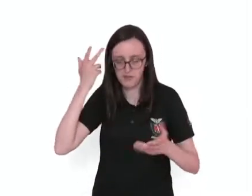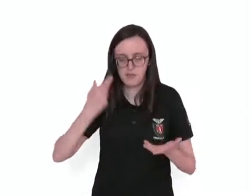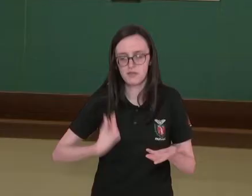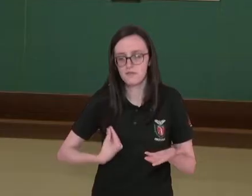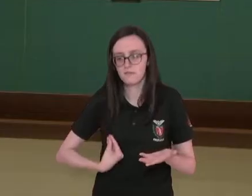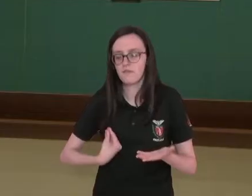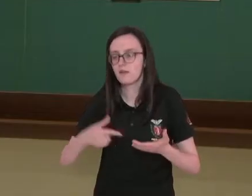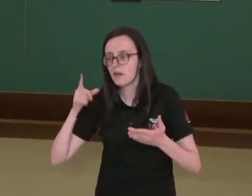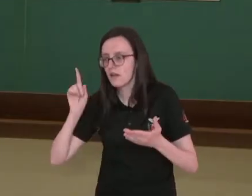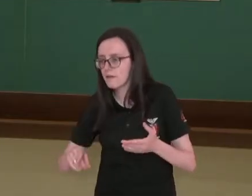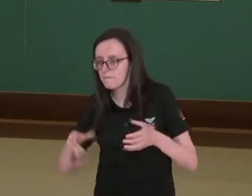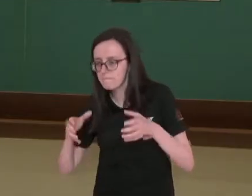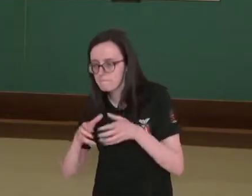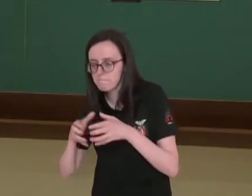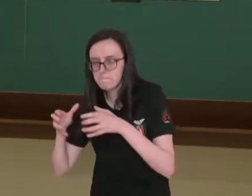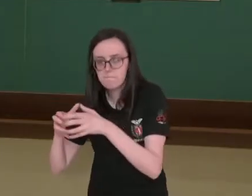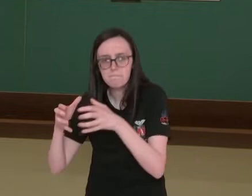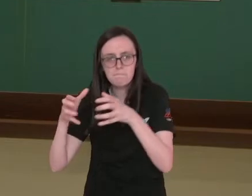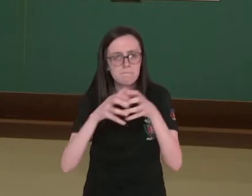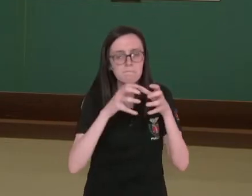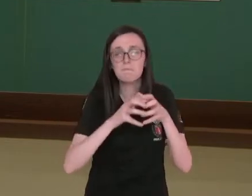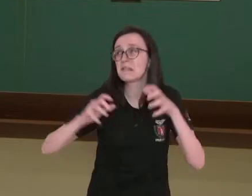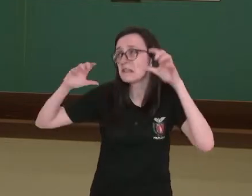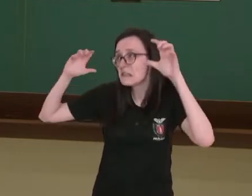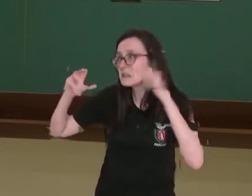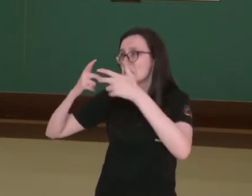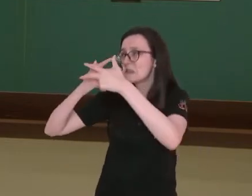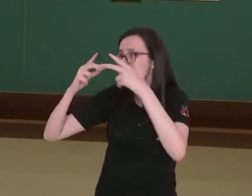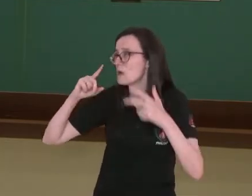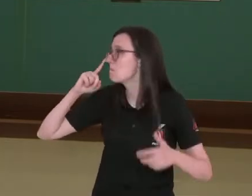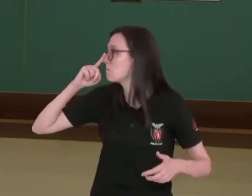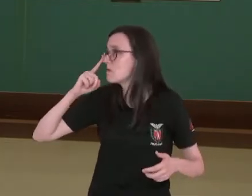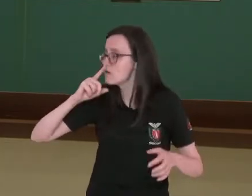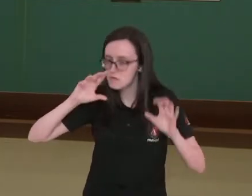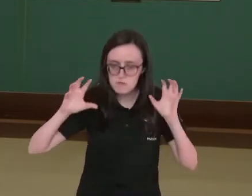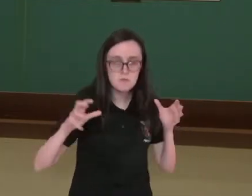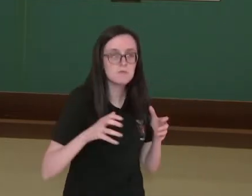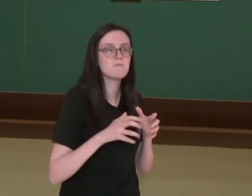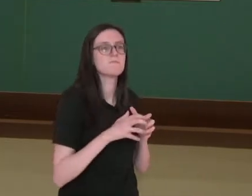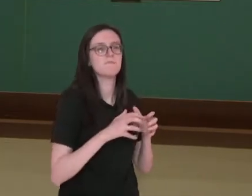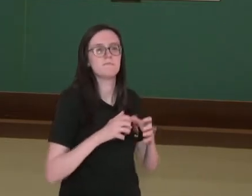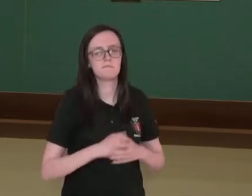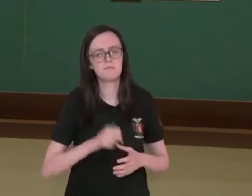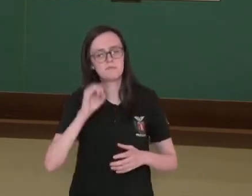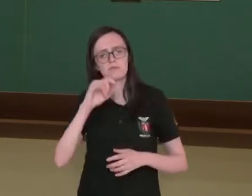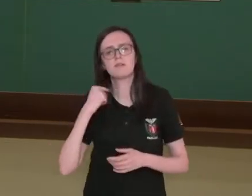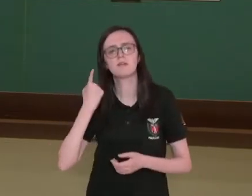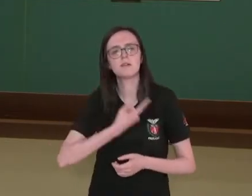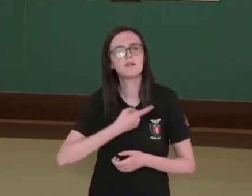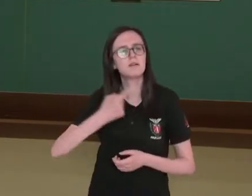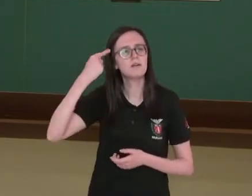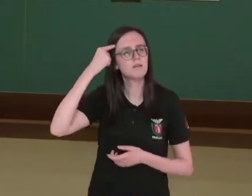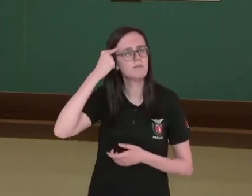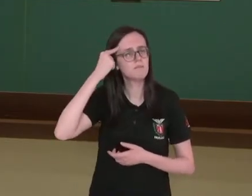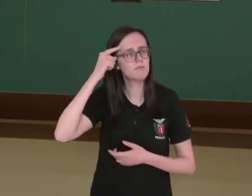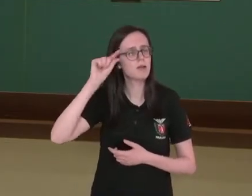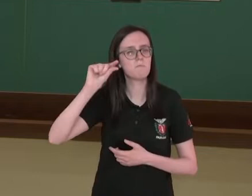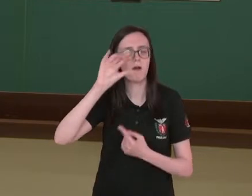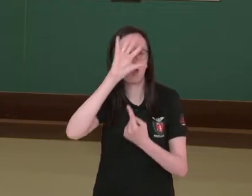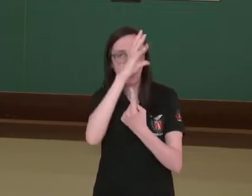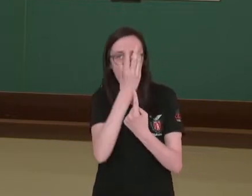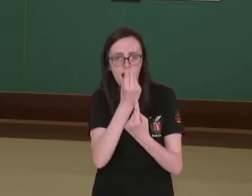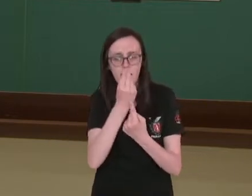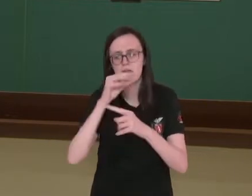Das intempéries, tá? Então, assim, se a gente for pensar um pouquinho, né, nessa arte,